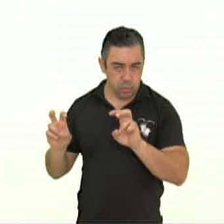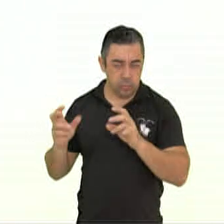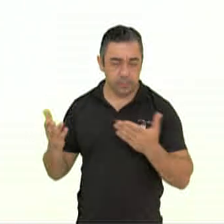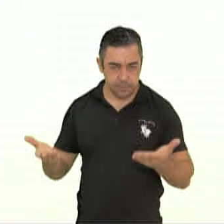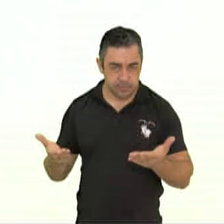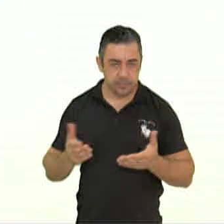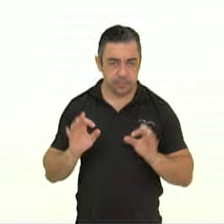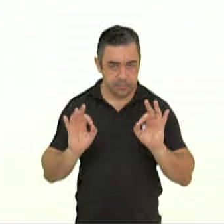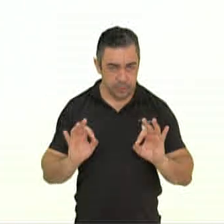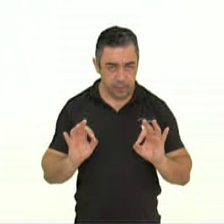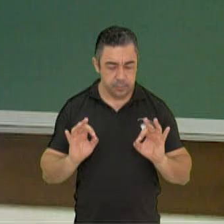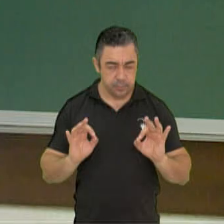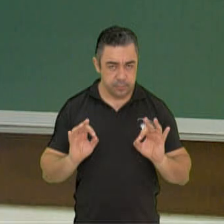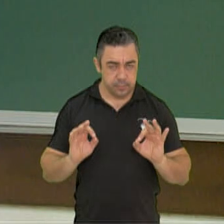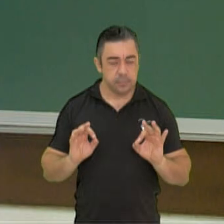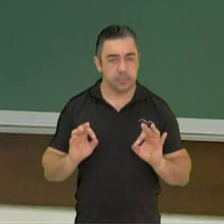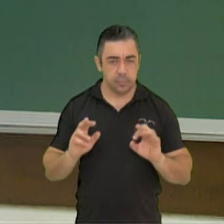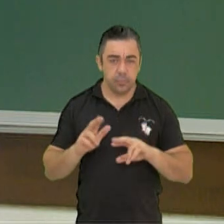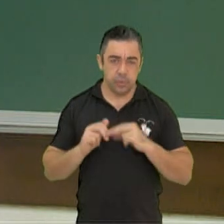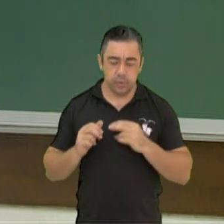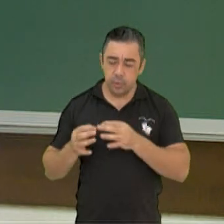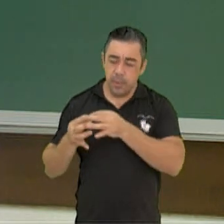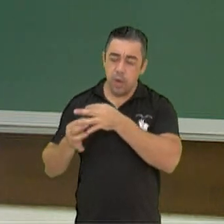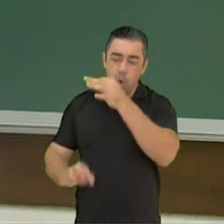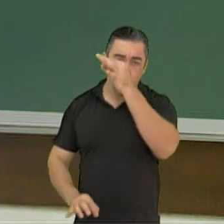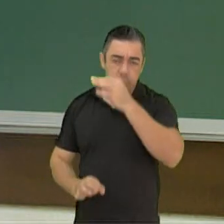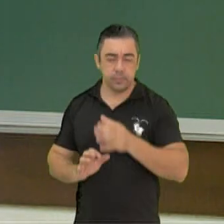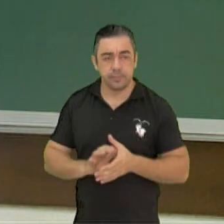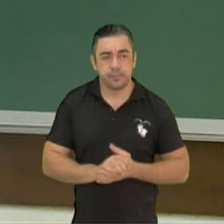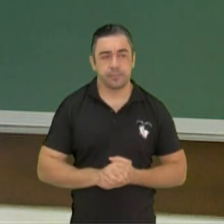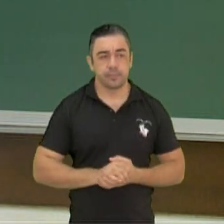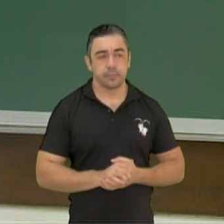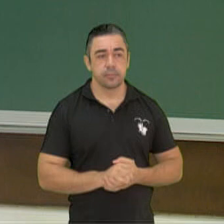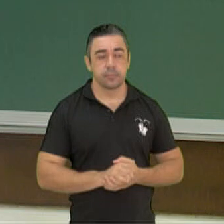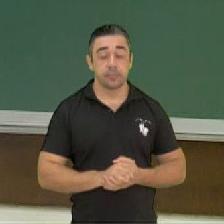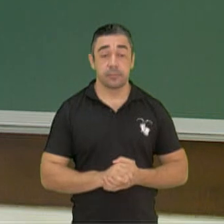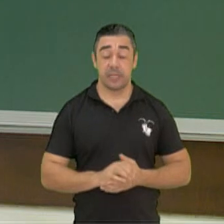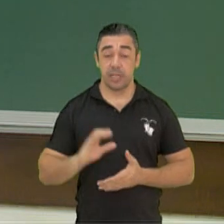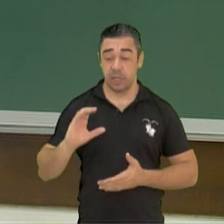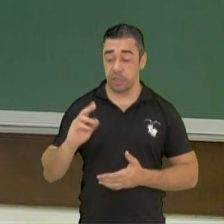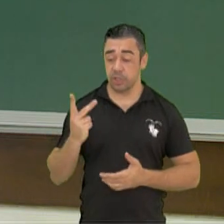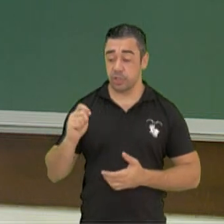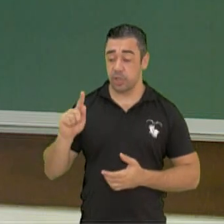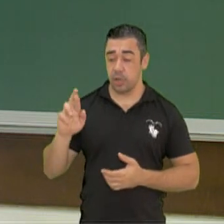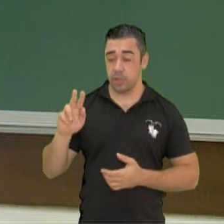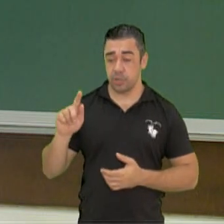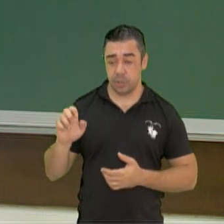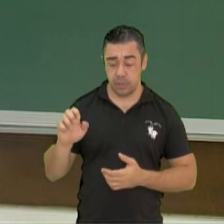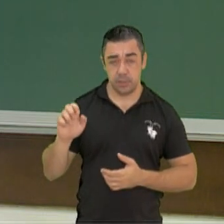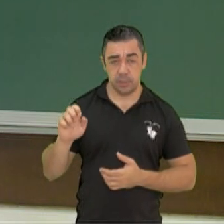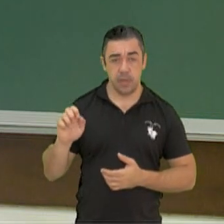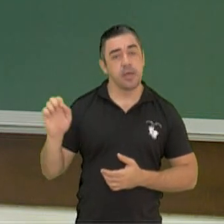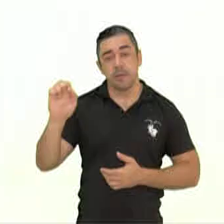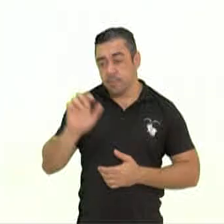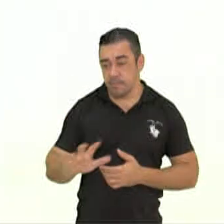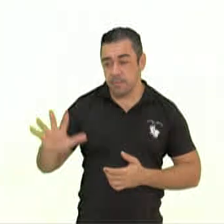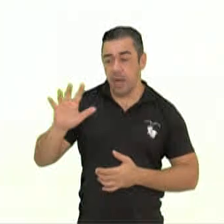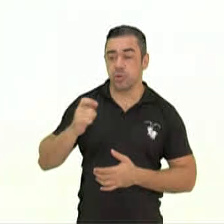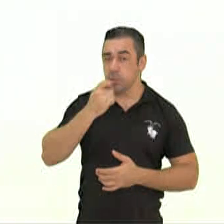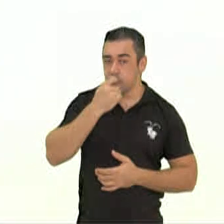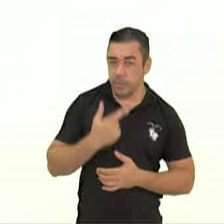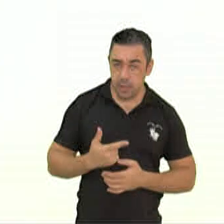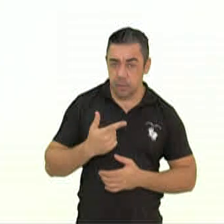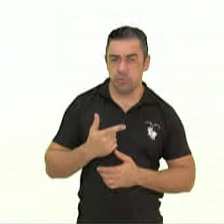ali, perfeito? Por isso que ele é mais longo, não é verdade? A charge é um desenho humorístico